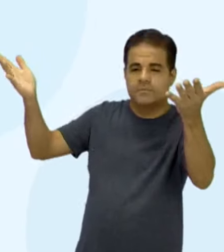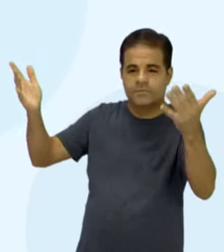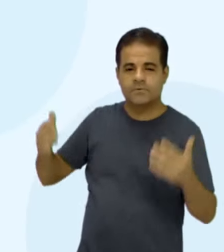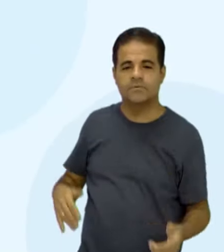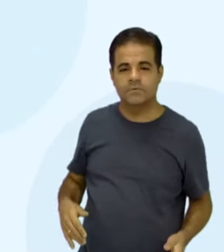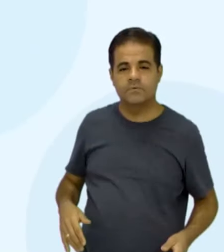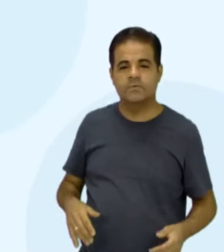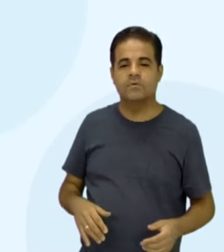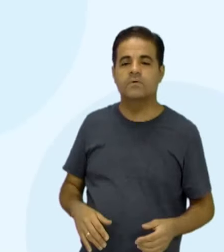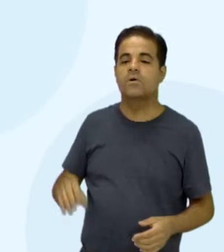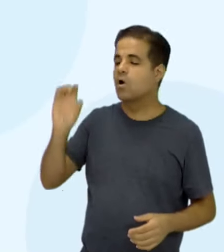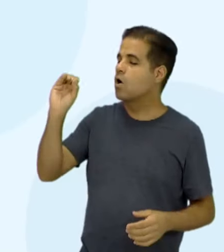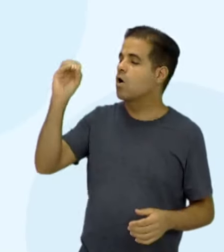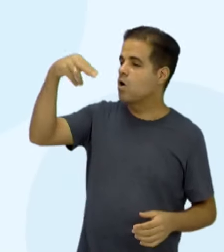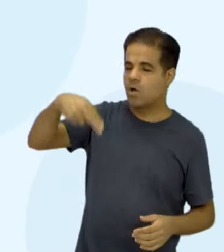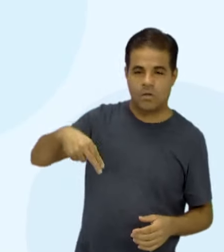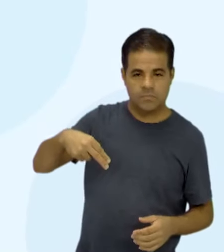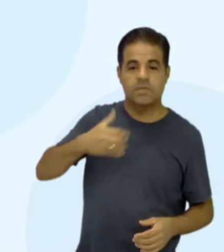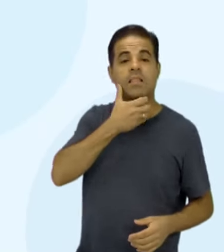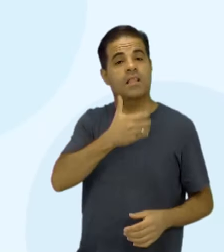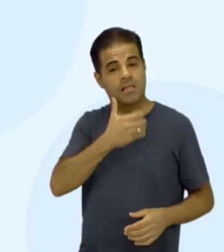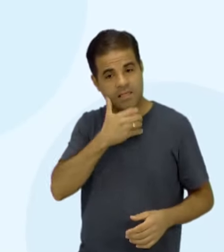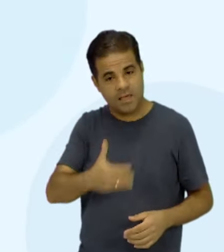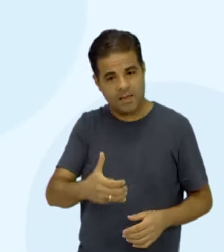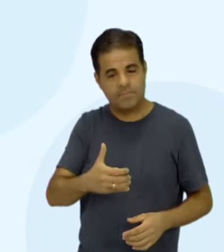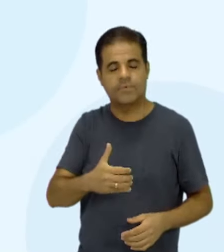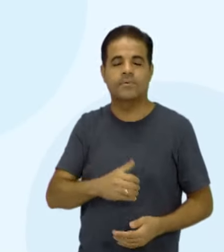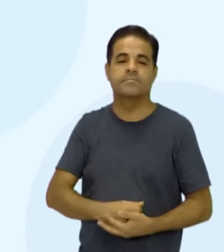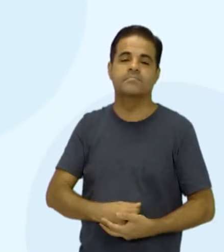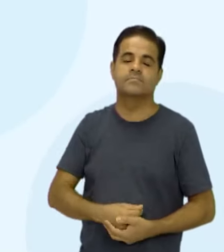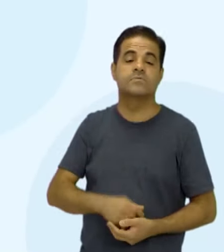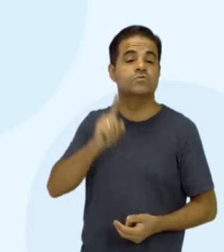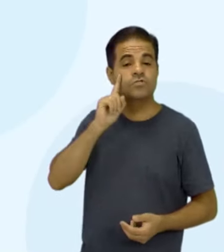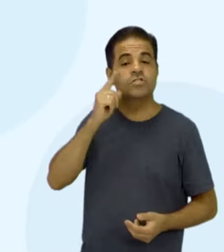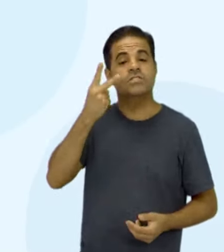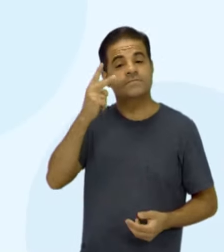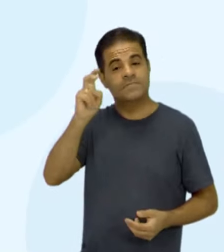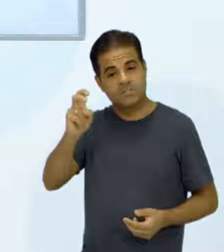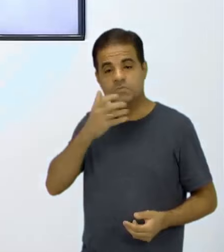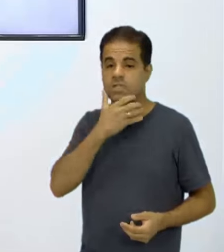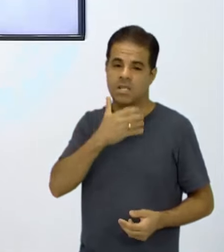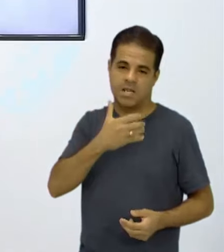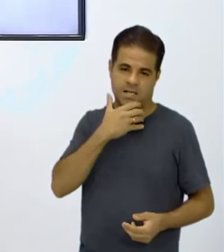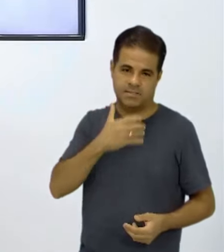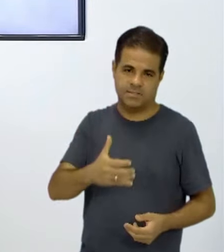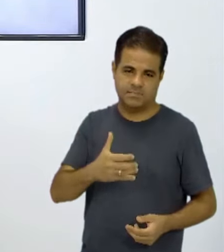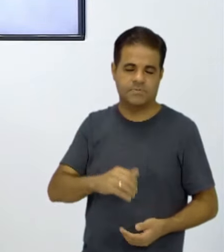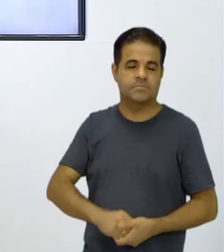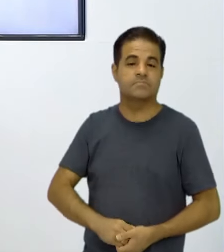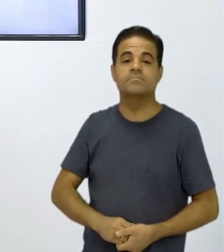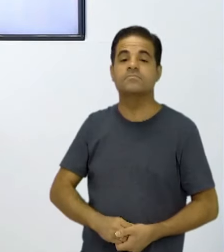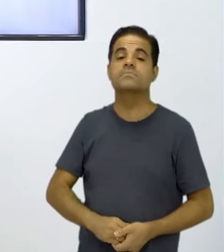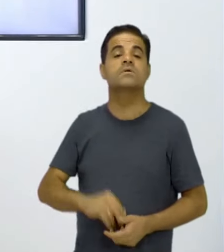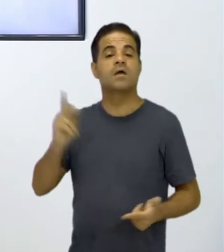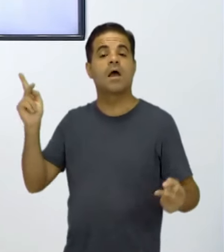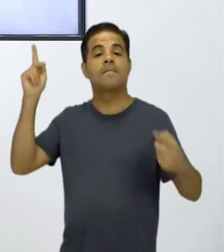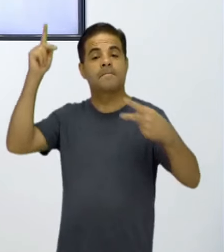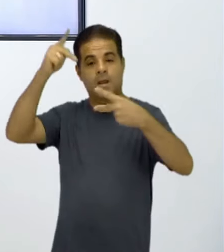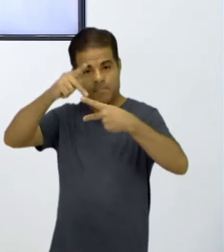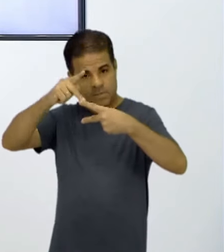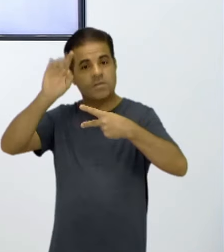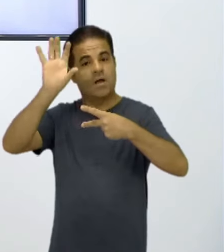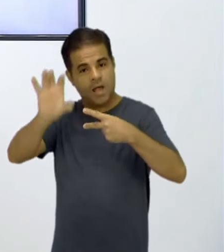celebrated on this subject with no dia vinte e cinco de dezembro então a proposição